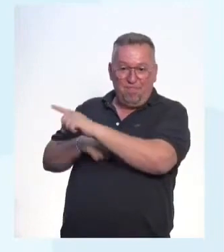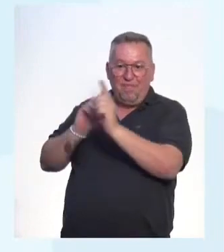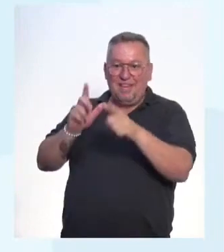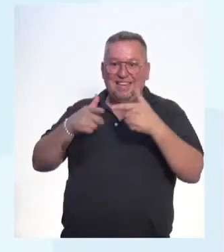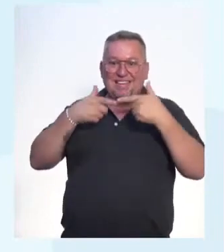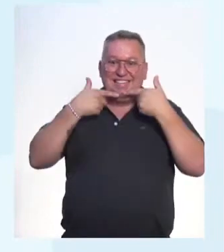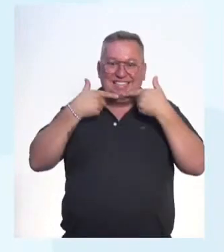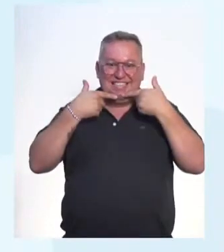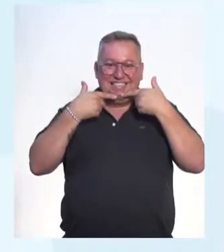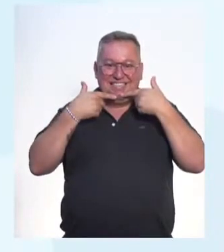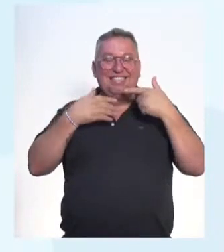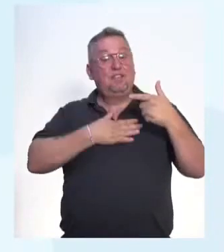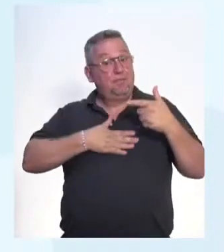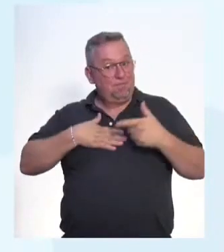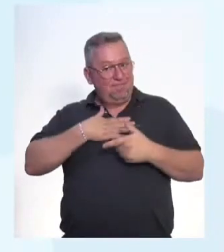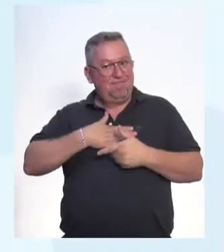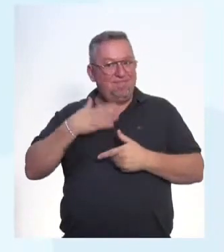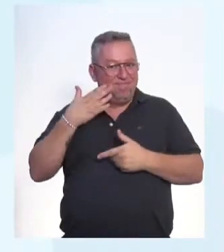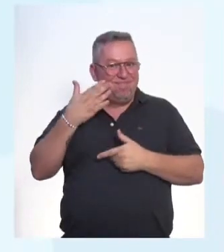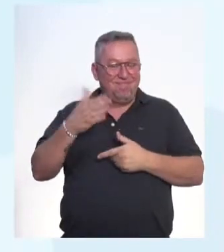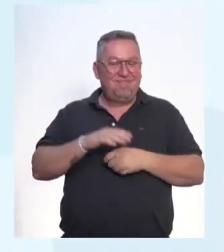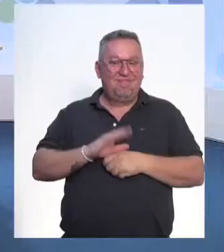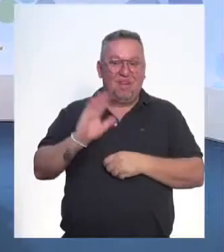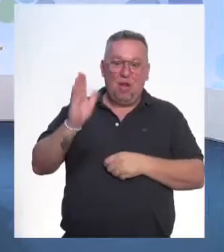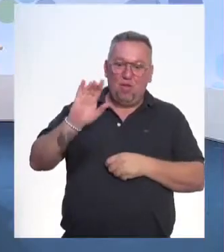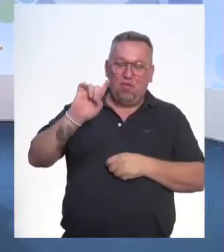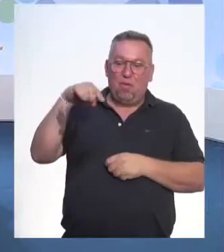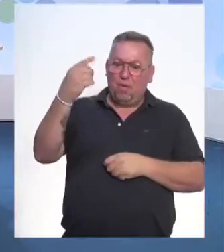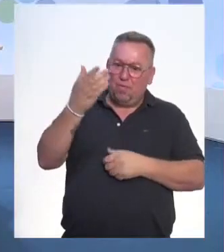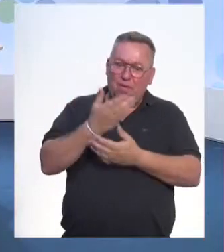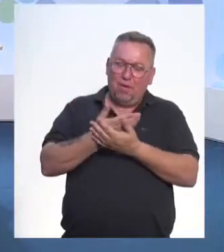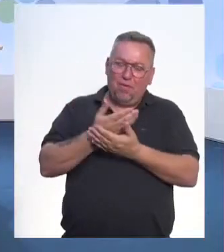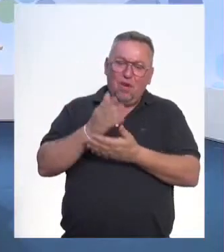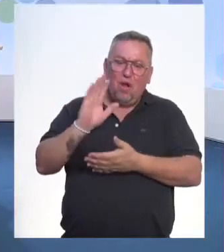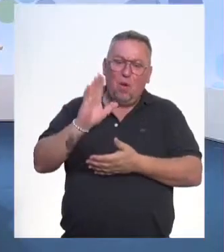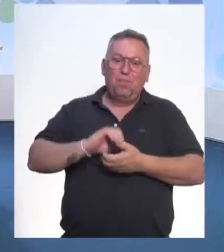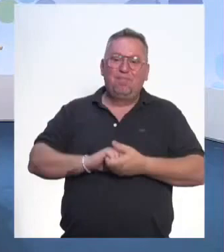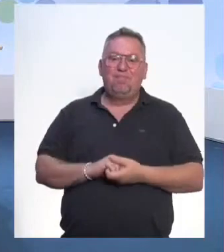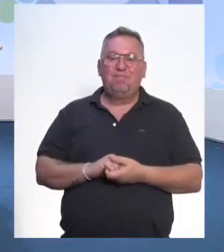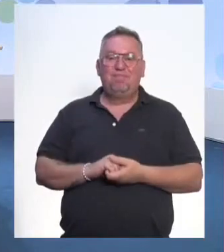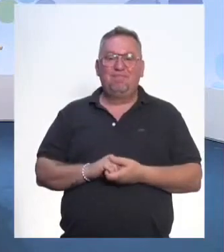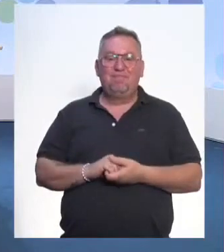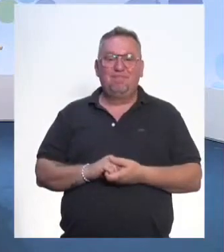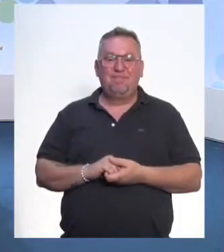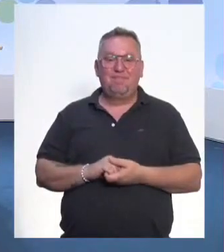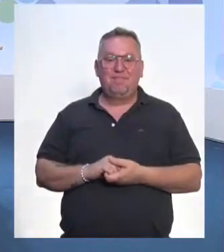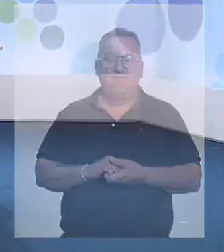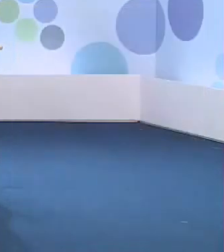sorrisinho lá que você gostou, que a gente agradece. Até uma próxima aula, pessoal. Tchau, tchau. Tchau, tchau.